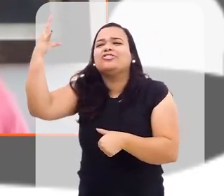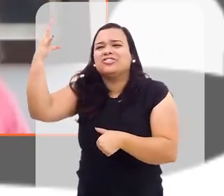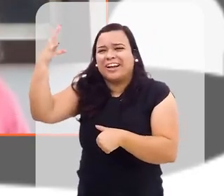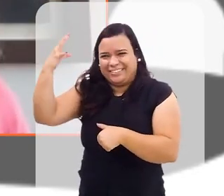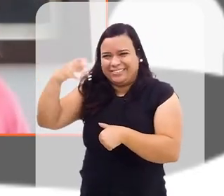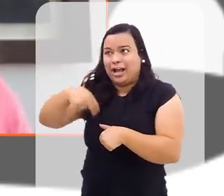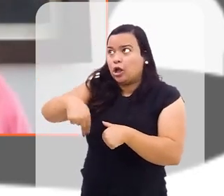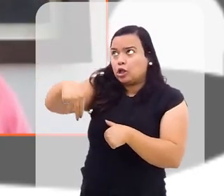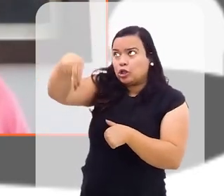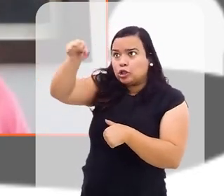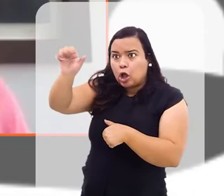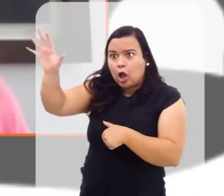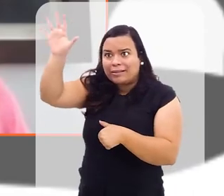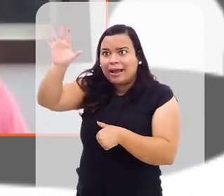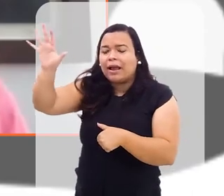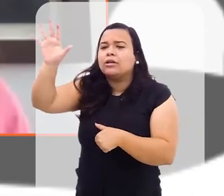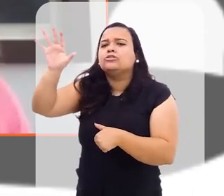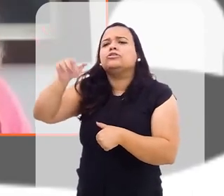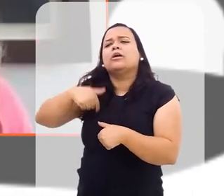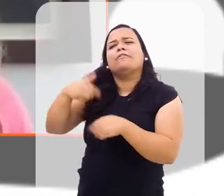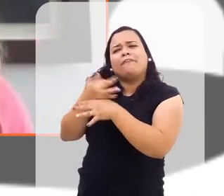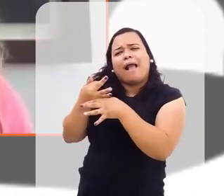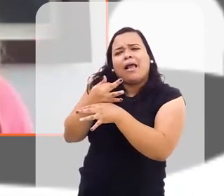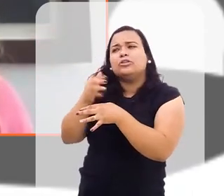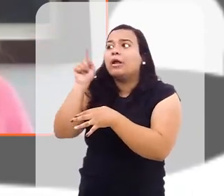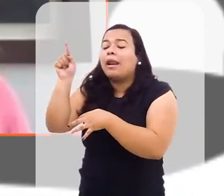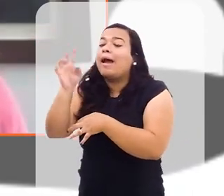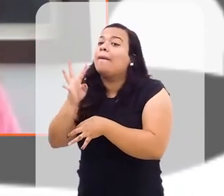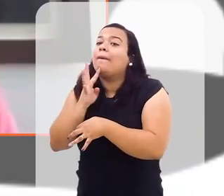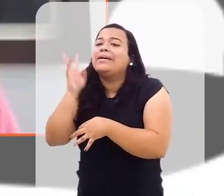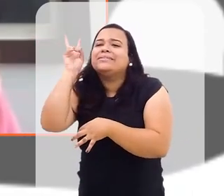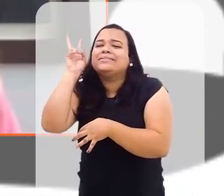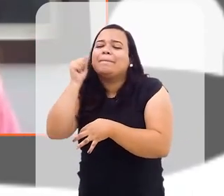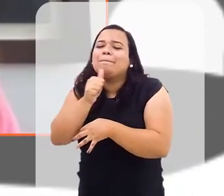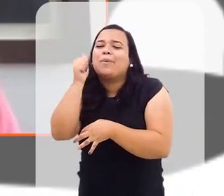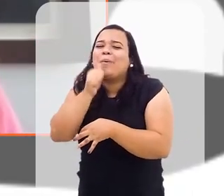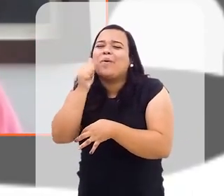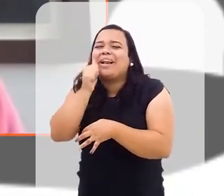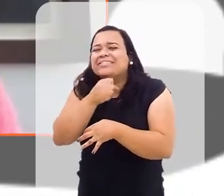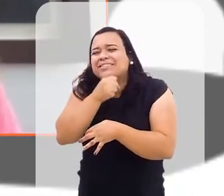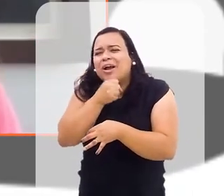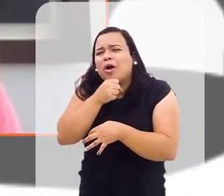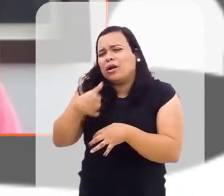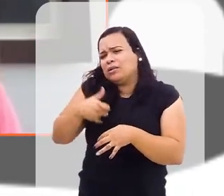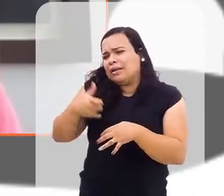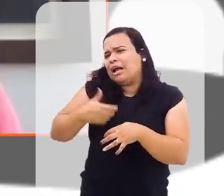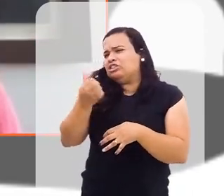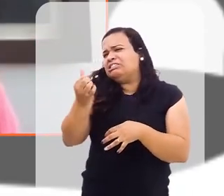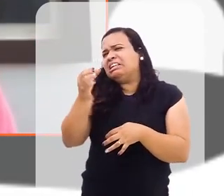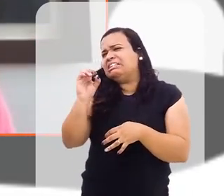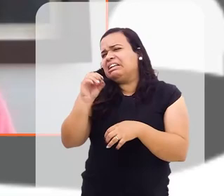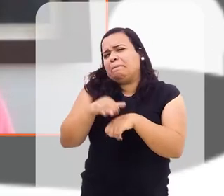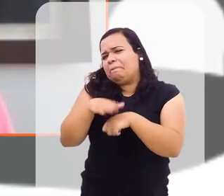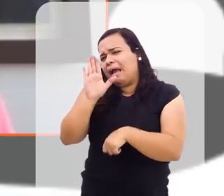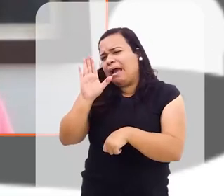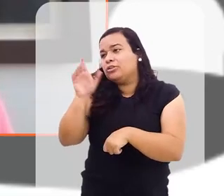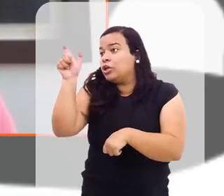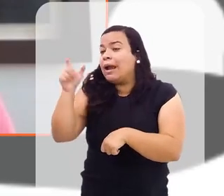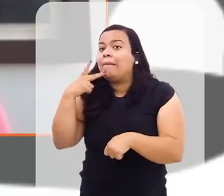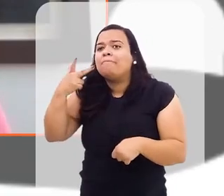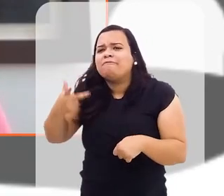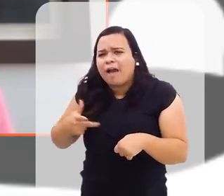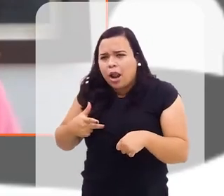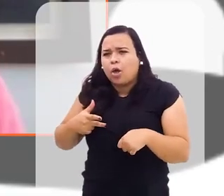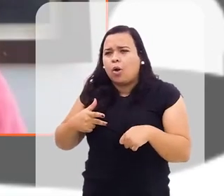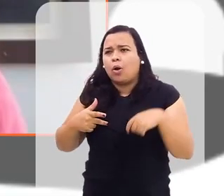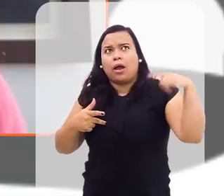uma senhora que na época devia ter seus 60 e poucos anos. E ela me disse que ela pulava de paraquedas. Quando ela falou isso, eu